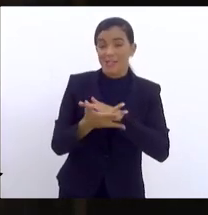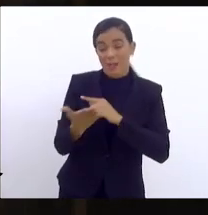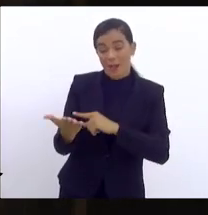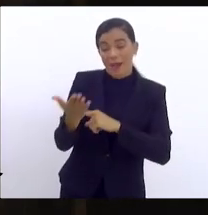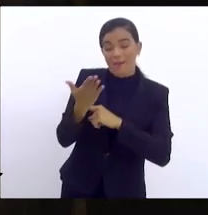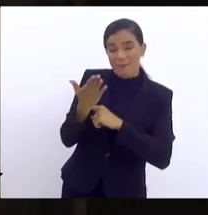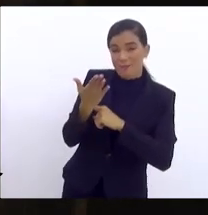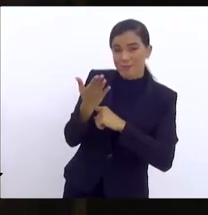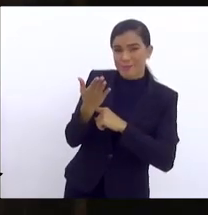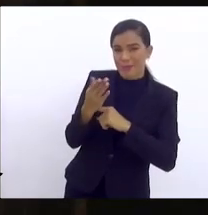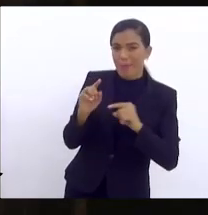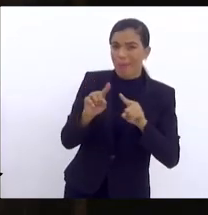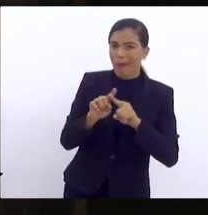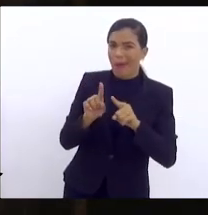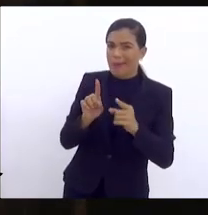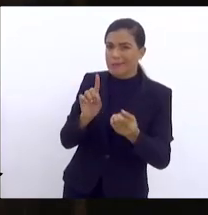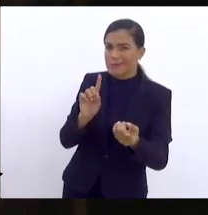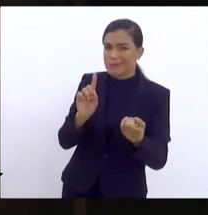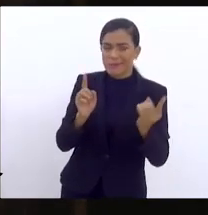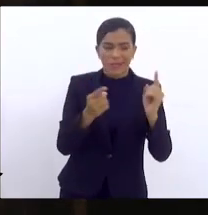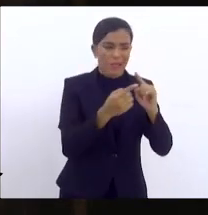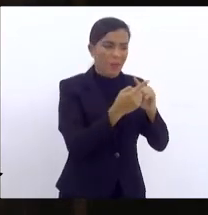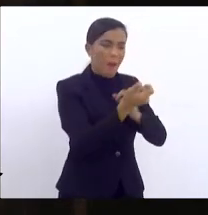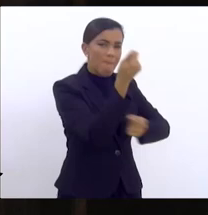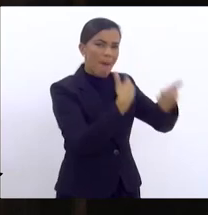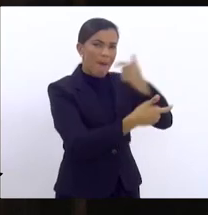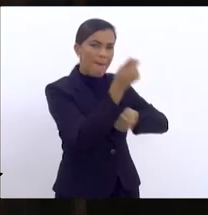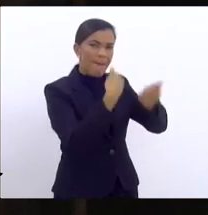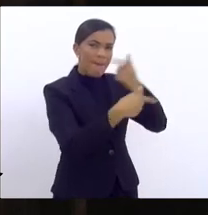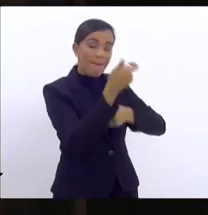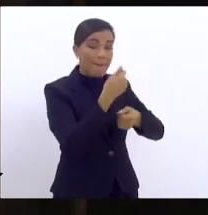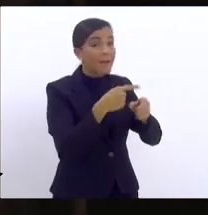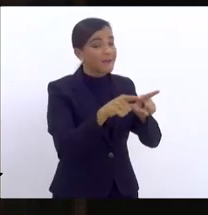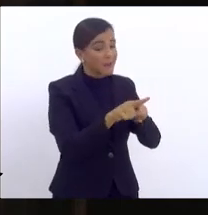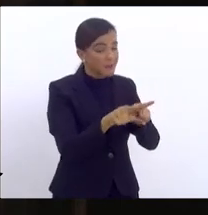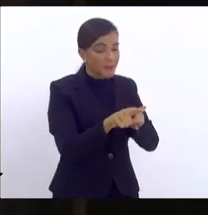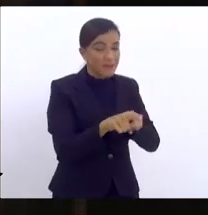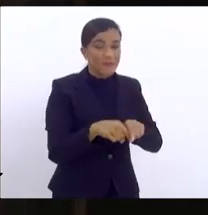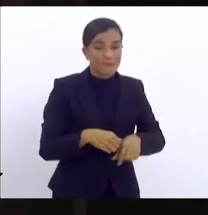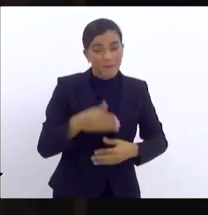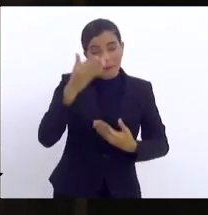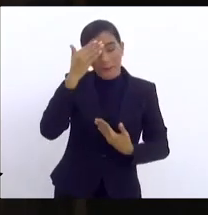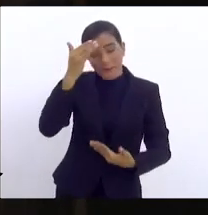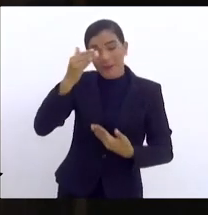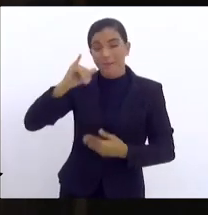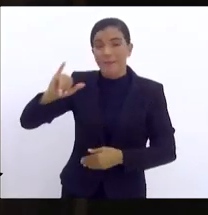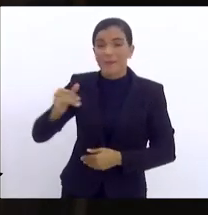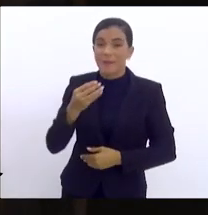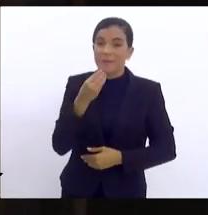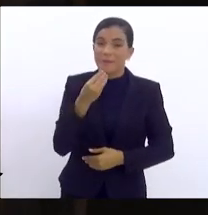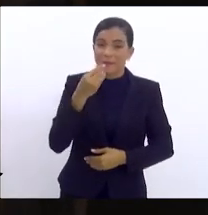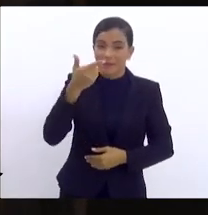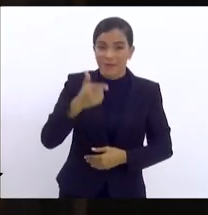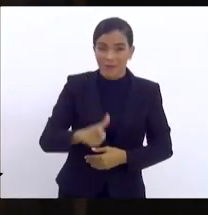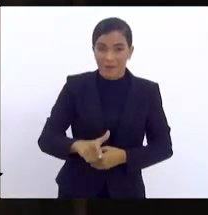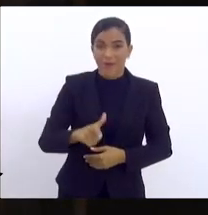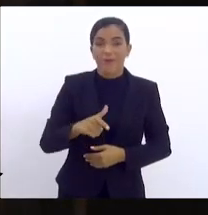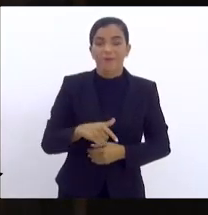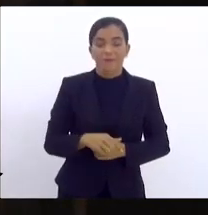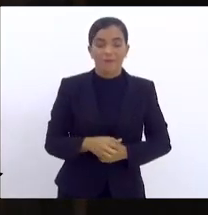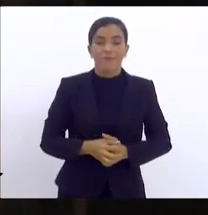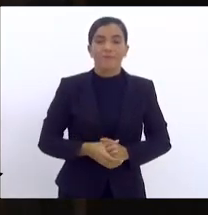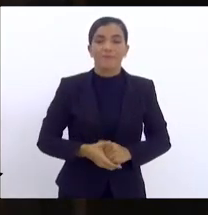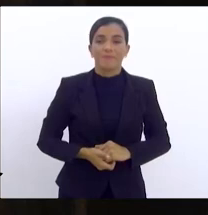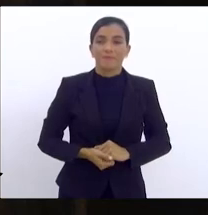por um lado mas nos agride muito por outros tá ok obrigado pela oportunidade mais uma vez Deputado Marcos